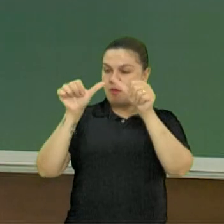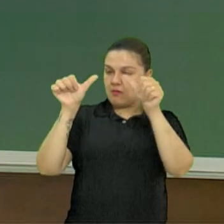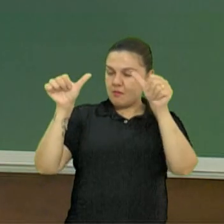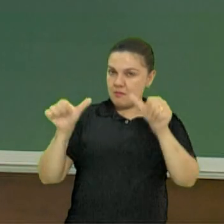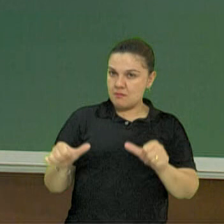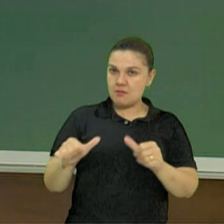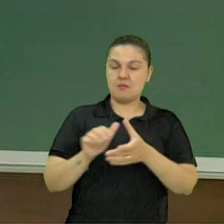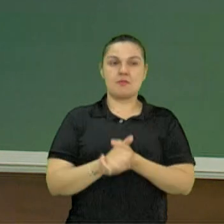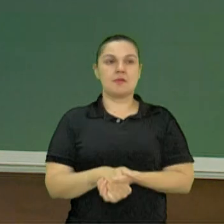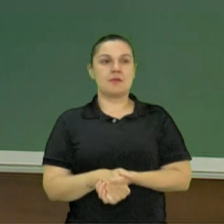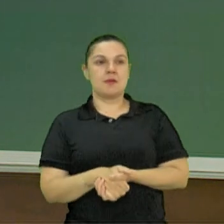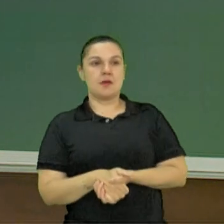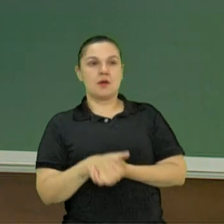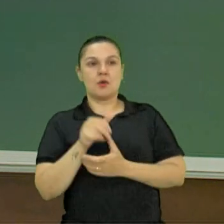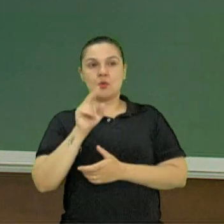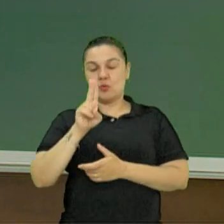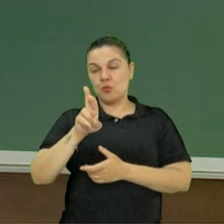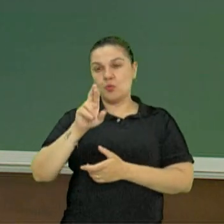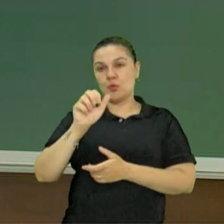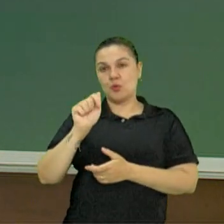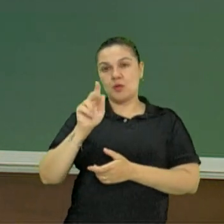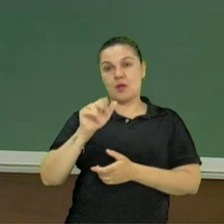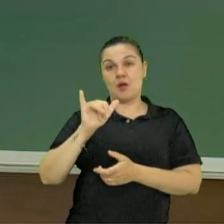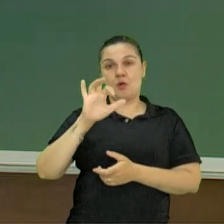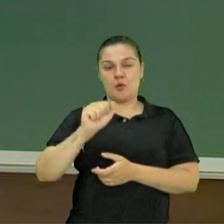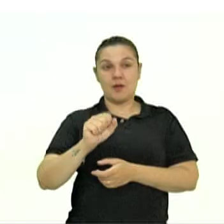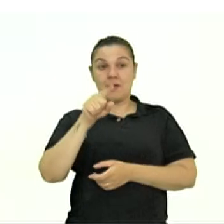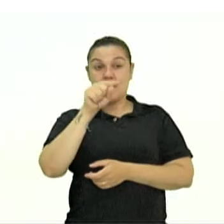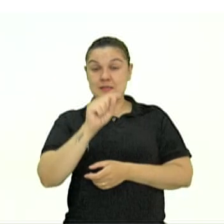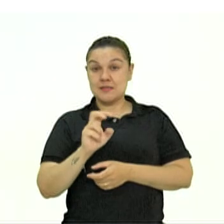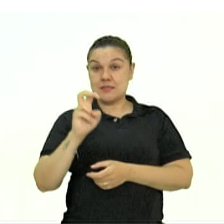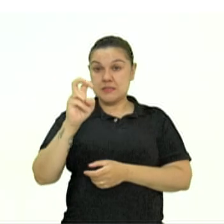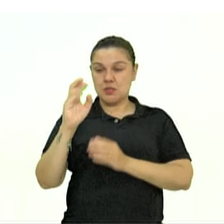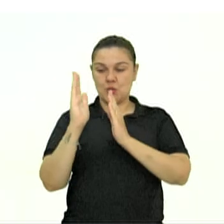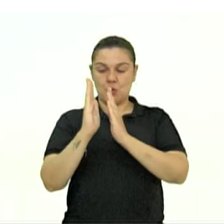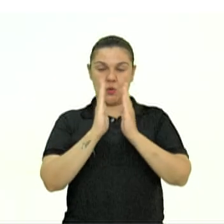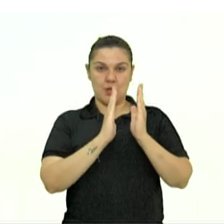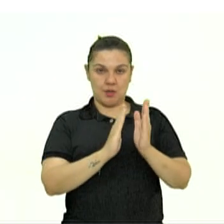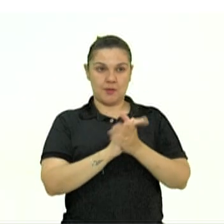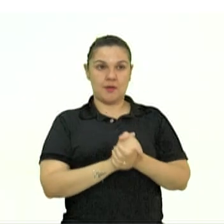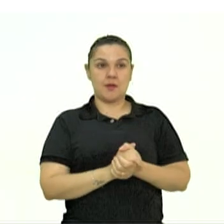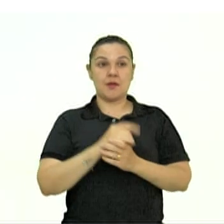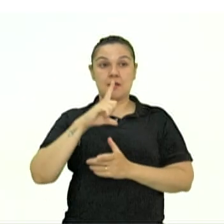estruturado? Ele tem, o Uruguai é composto por 5 cantos e possui